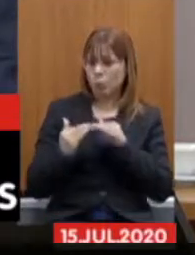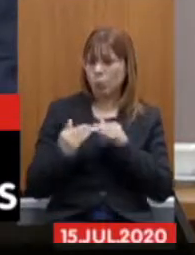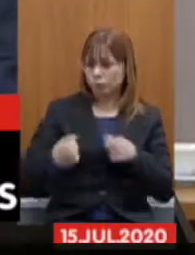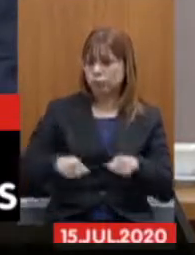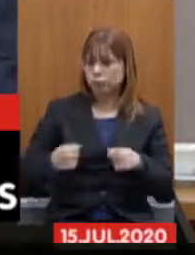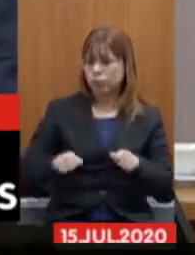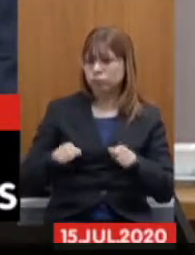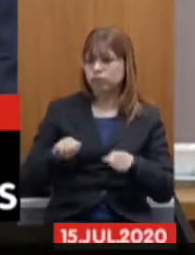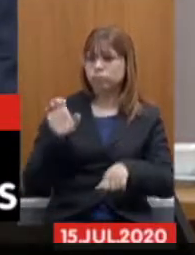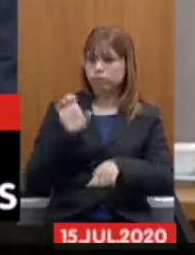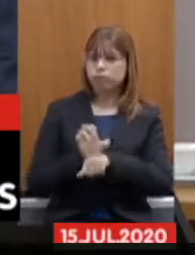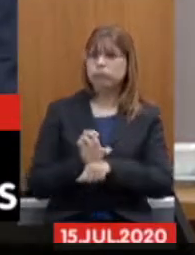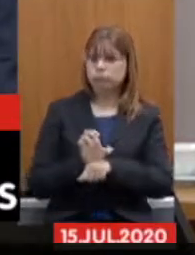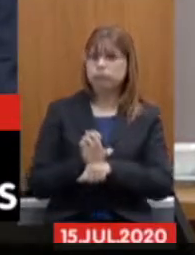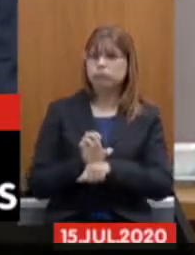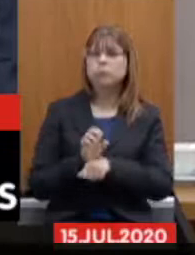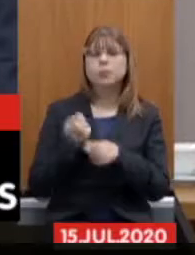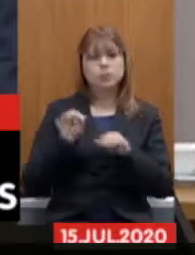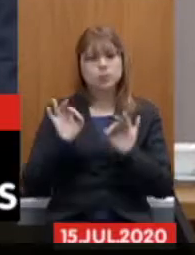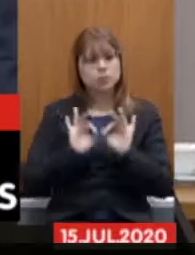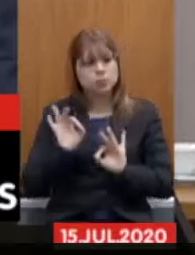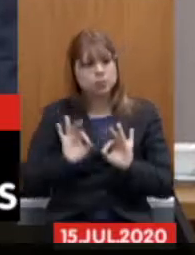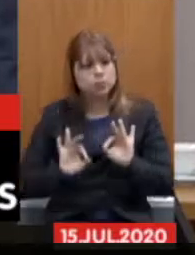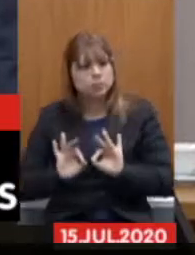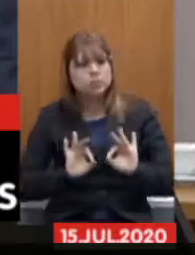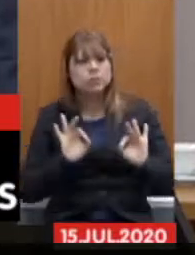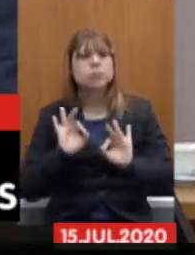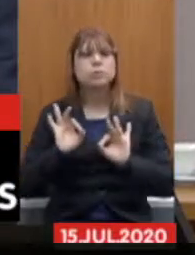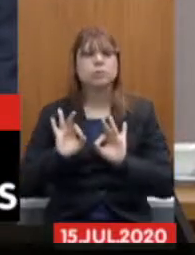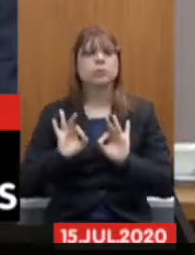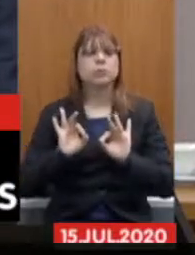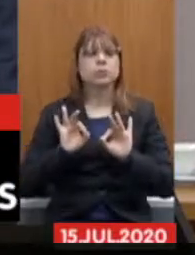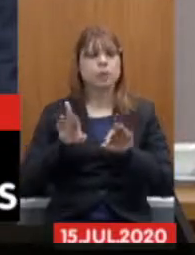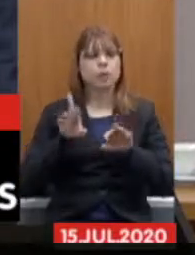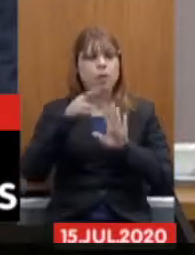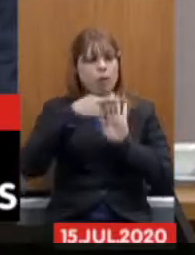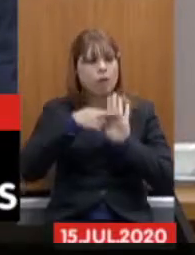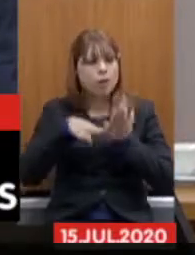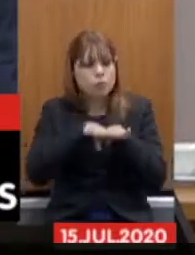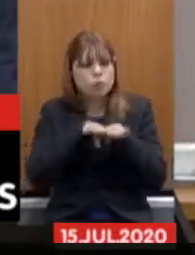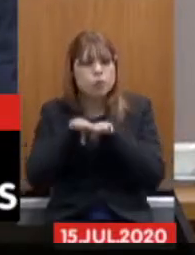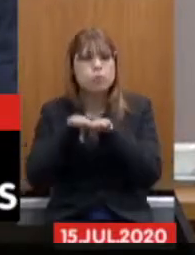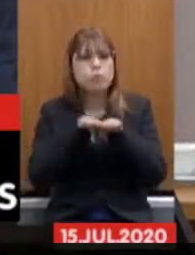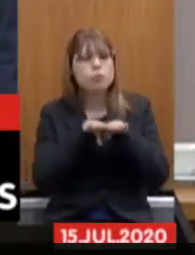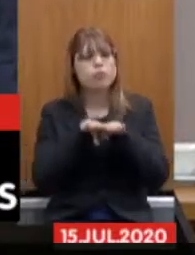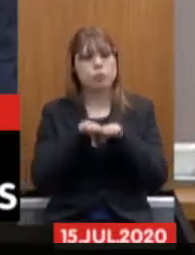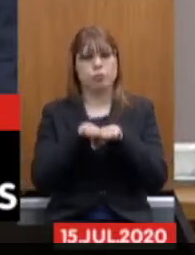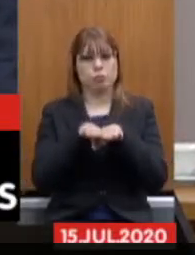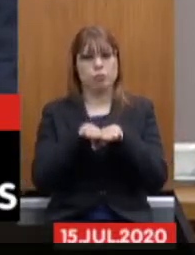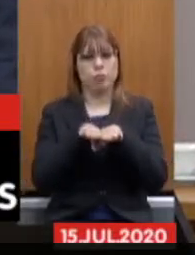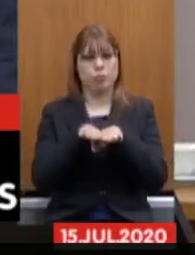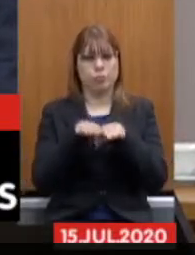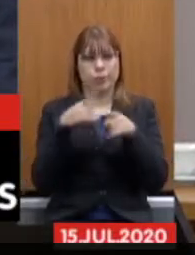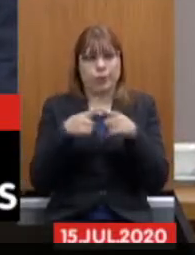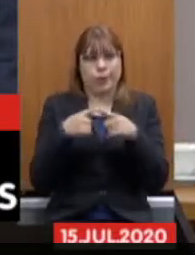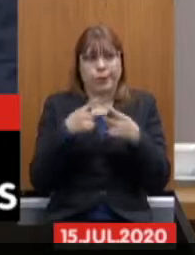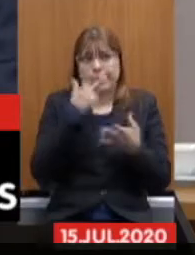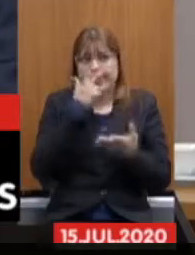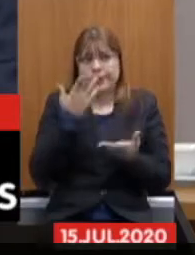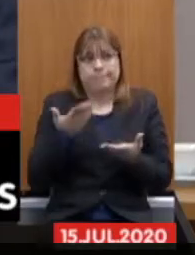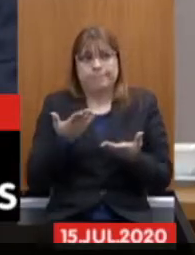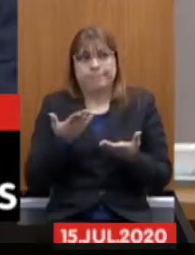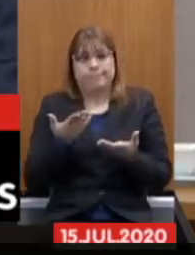o estado tem que regularizar e regulamentar essa situação que tanto tira o sono